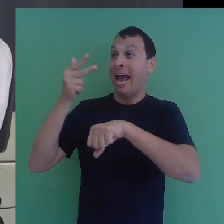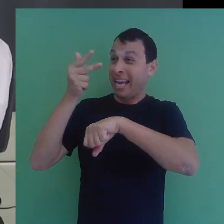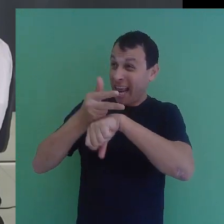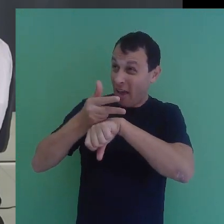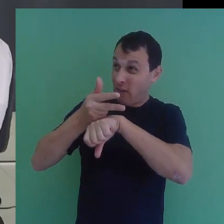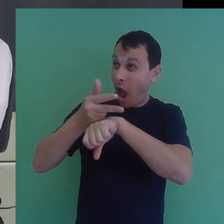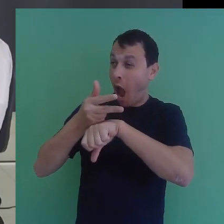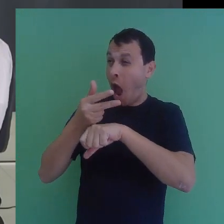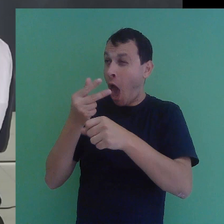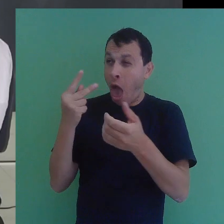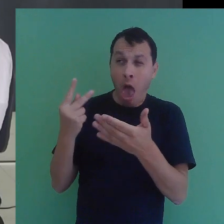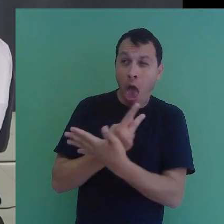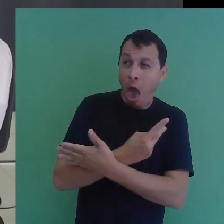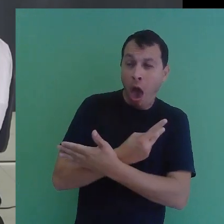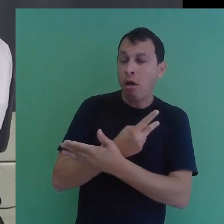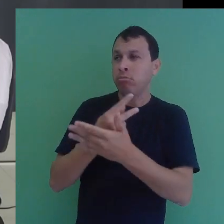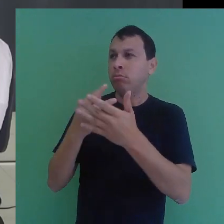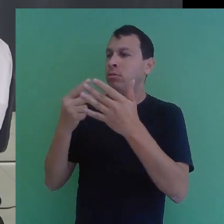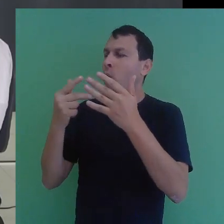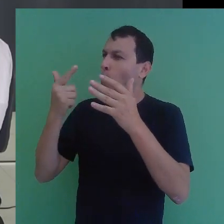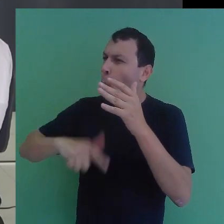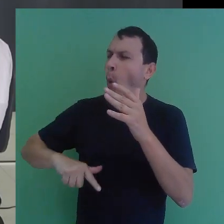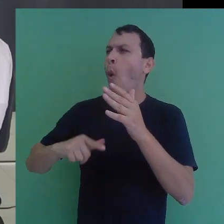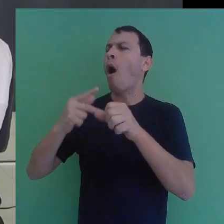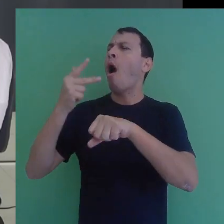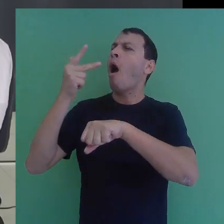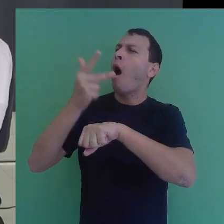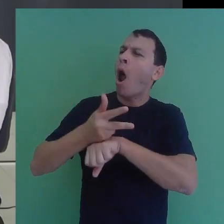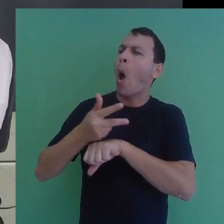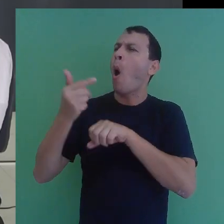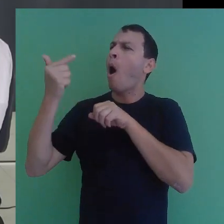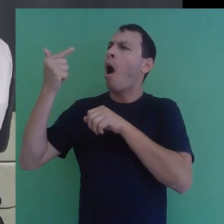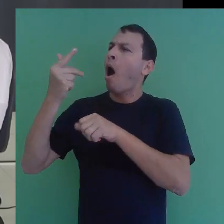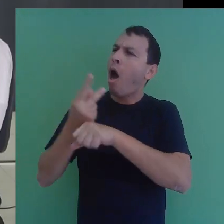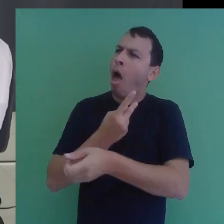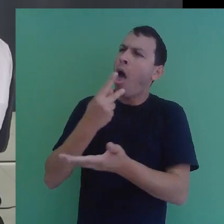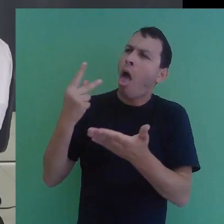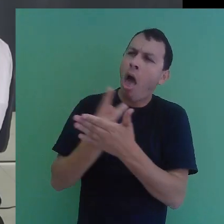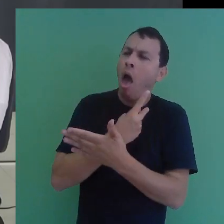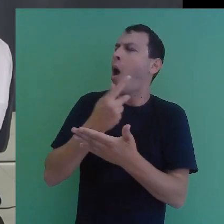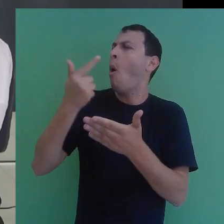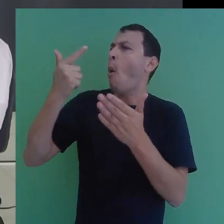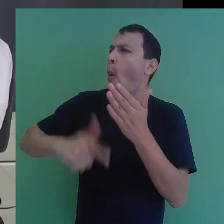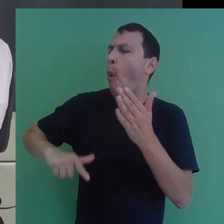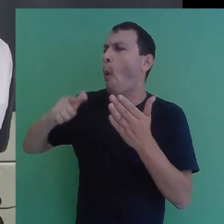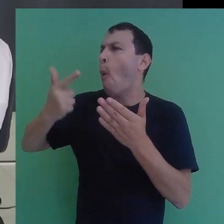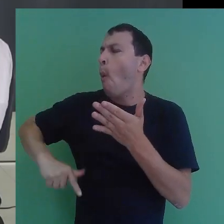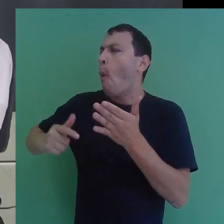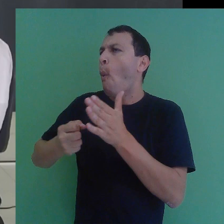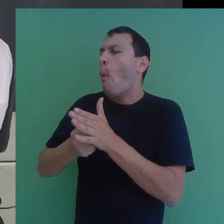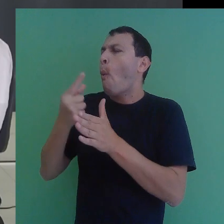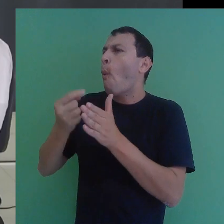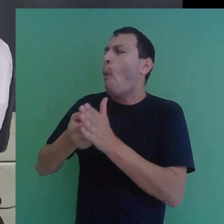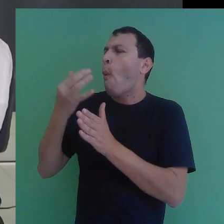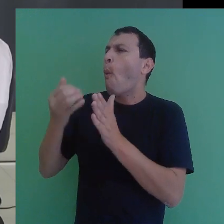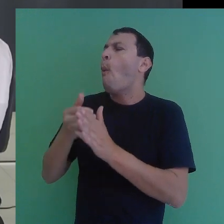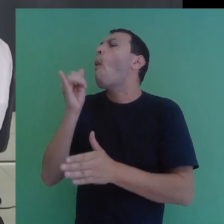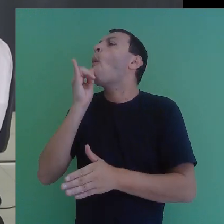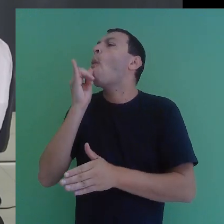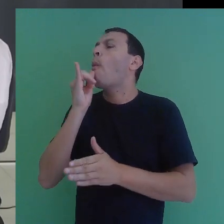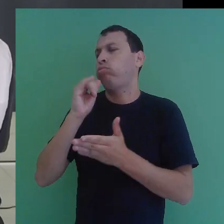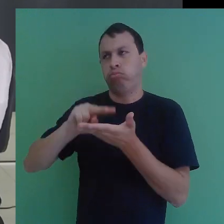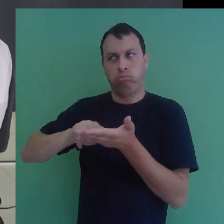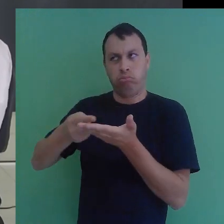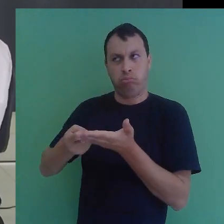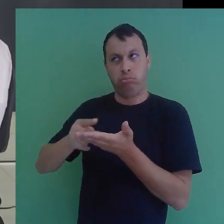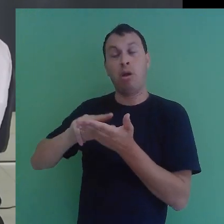gravar aquela tradução várias e várias vezes até que fique perfeito. Então, um exemplo de tradução.